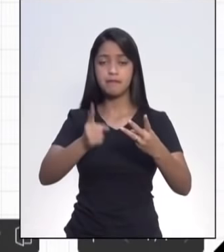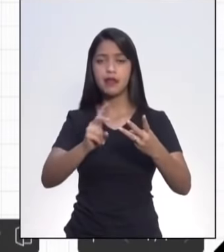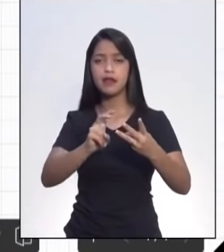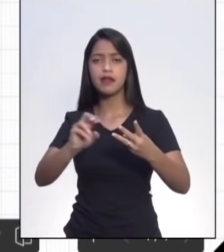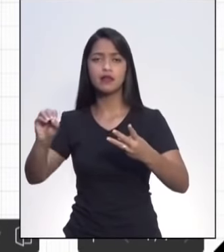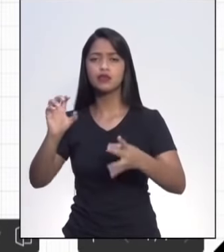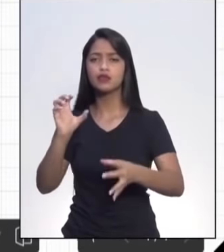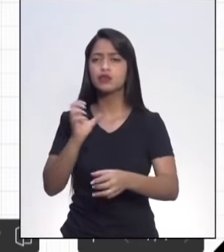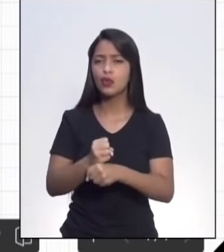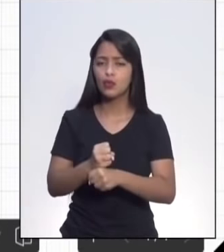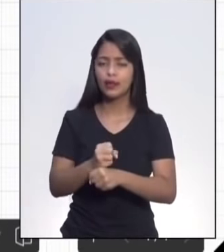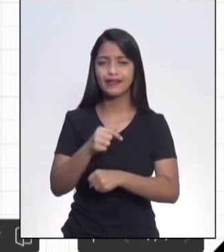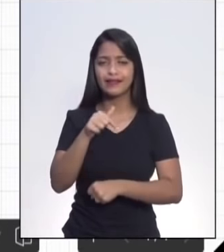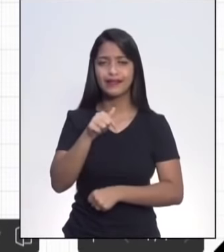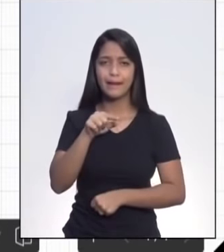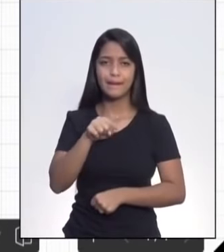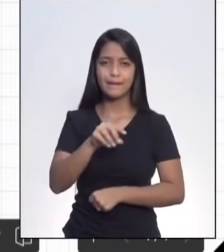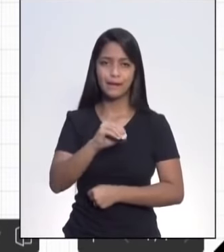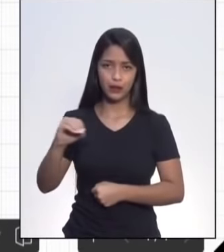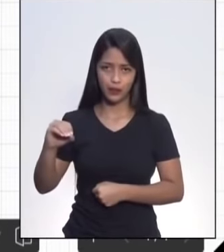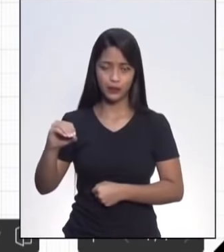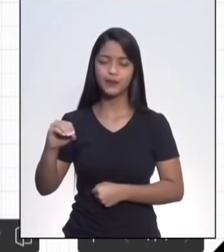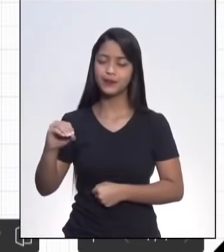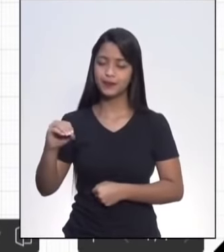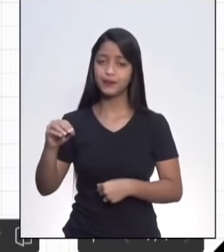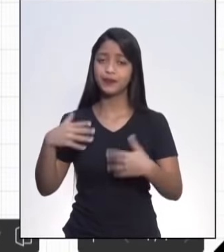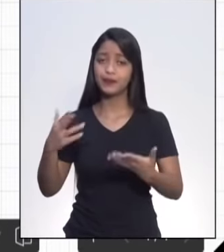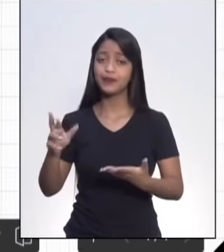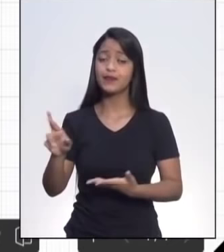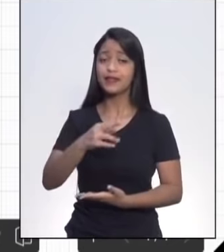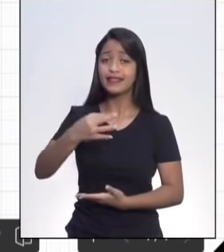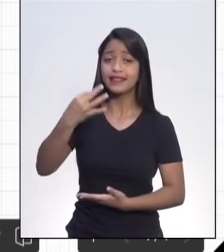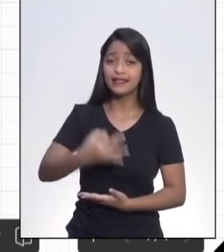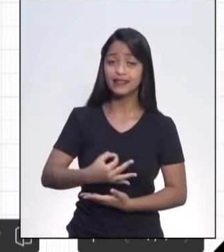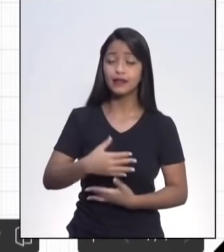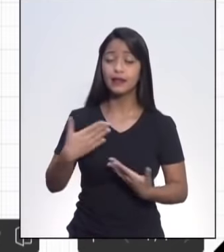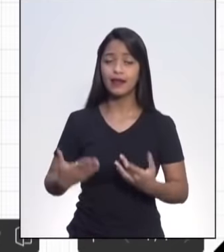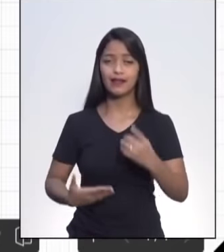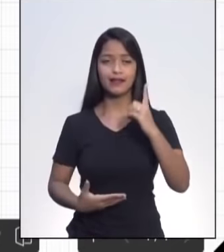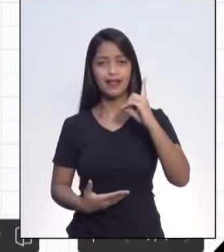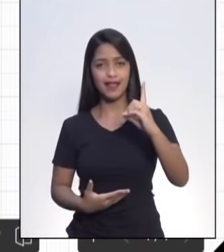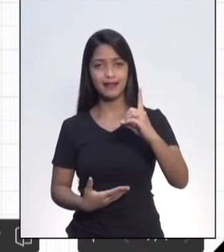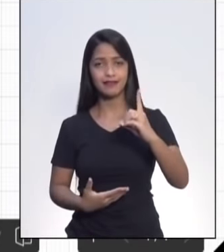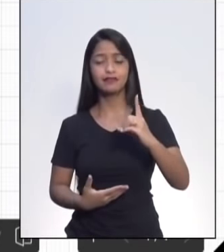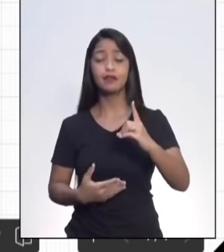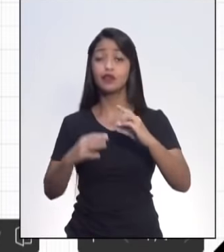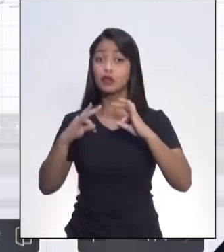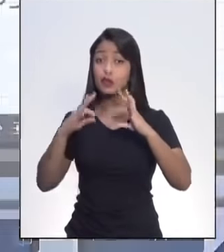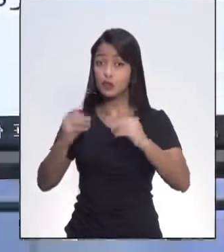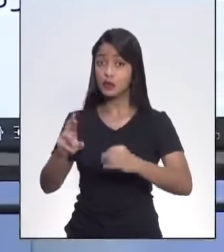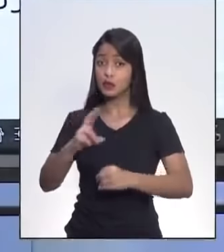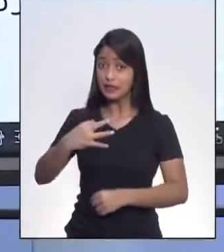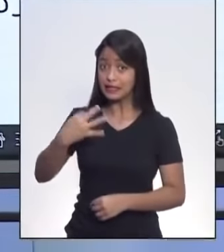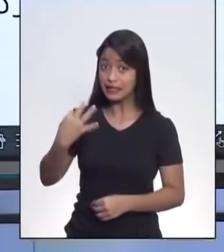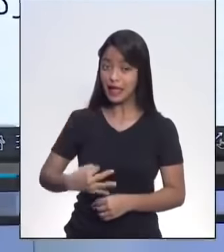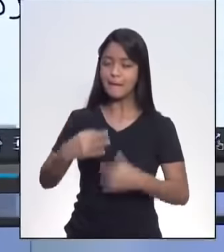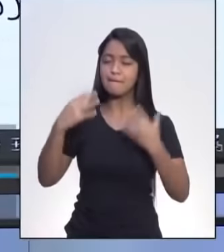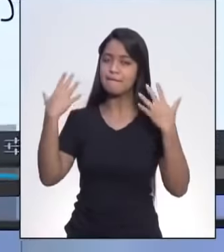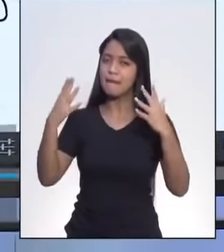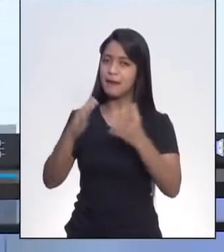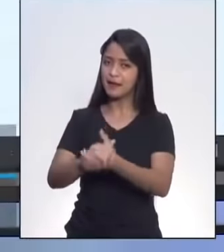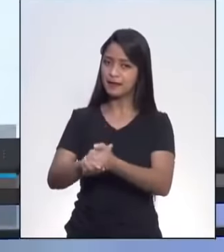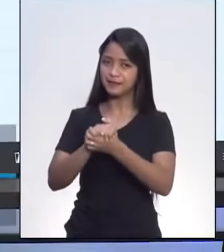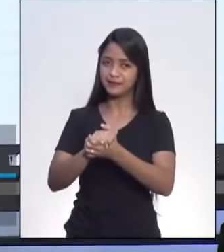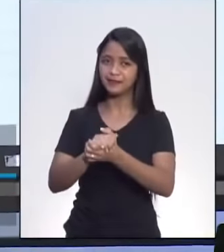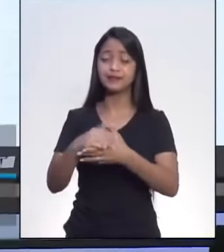7.000 aventais pelos amigos, portanto, a alternativa D. Parabéns a todos que acertaram. Ah, e anteriormente eu falei que isso aí era um